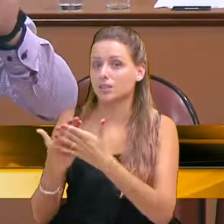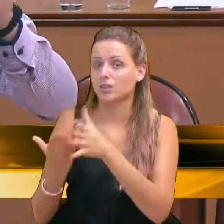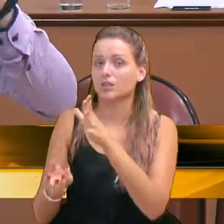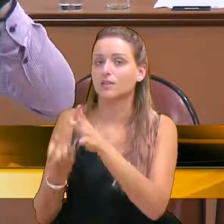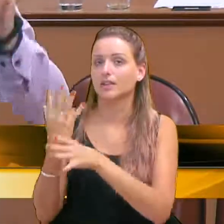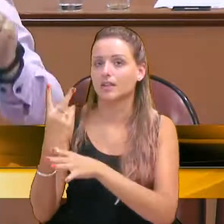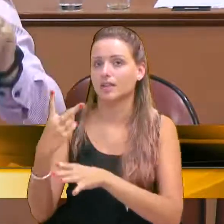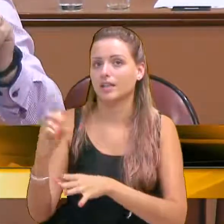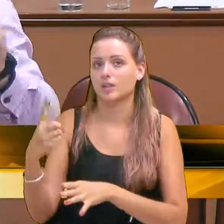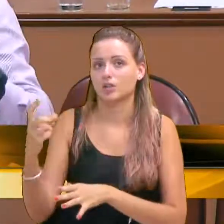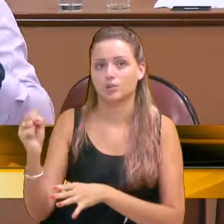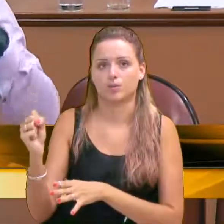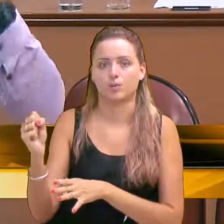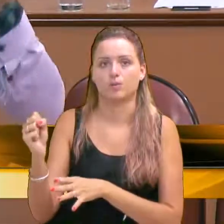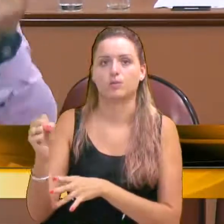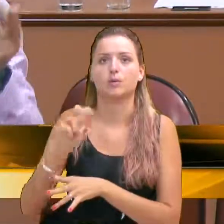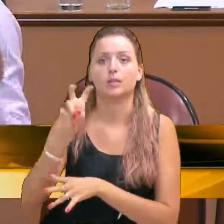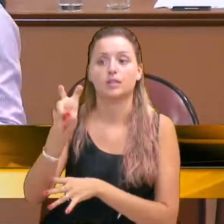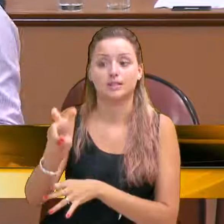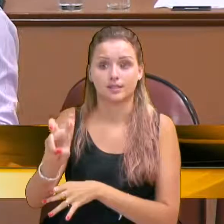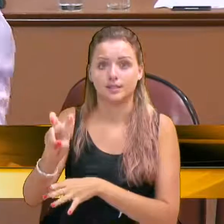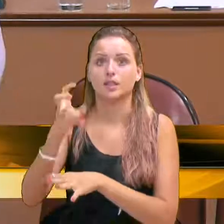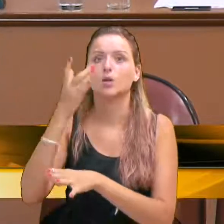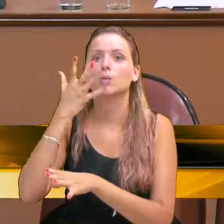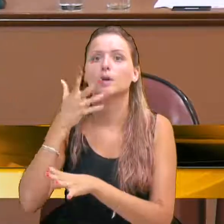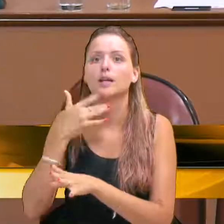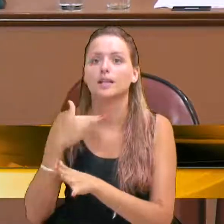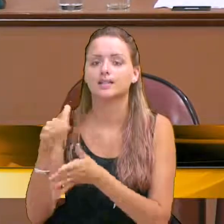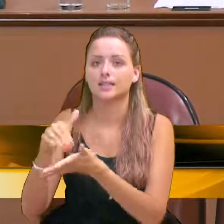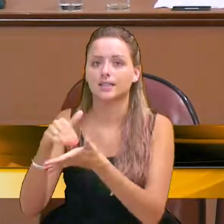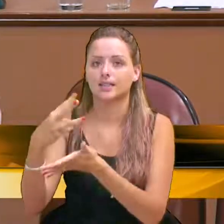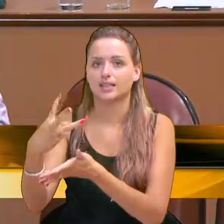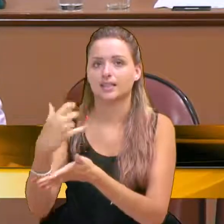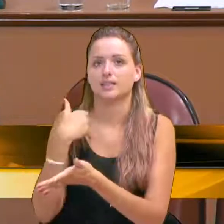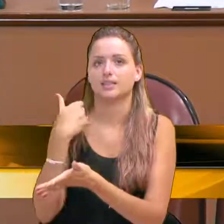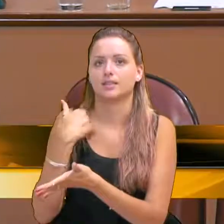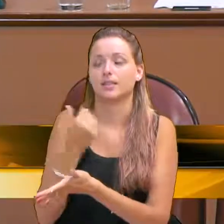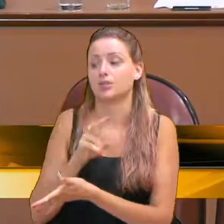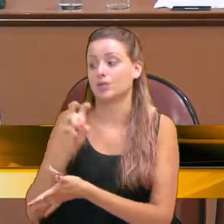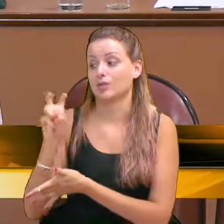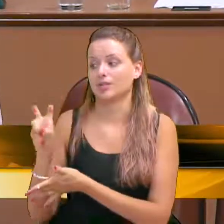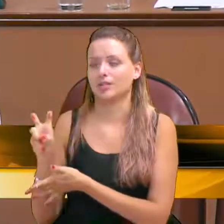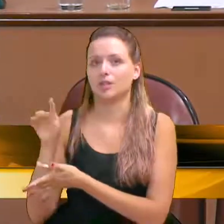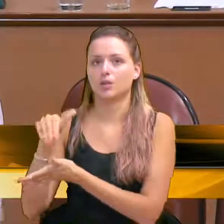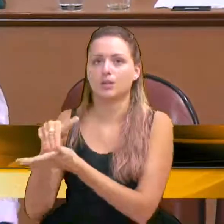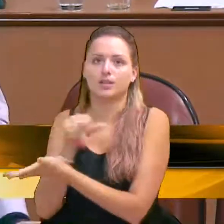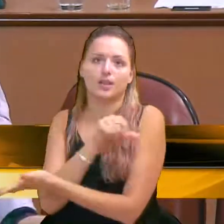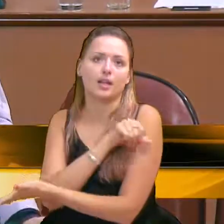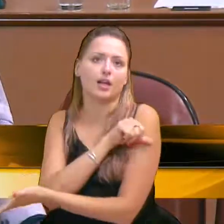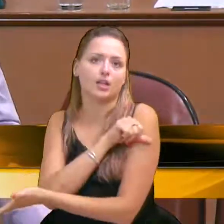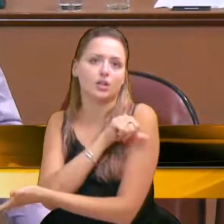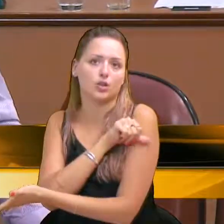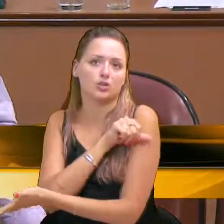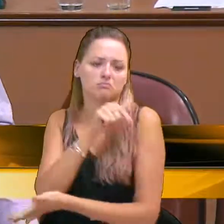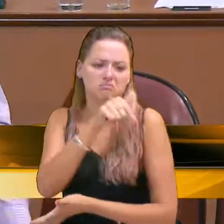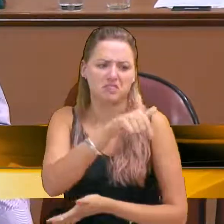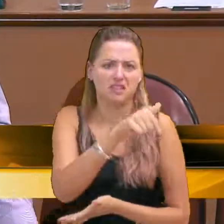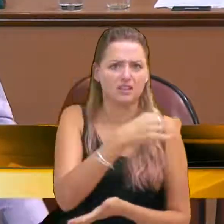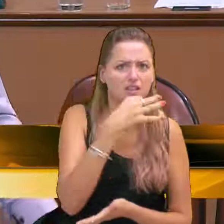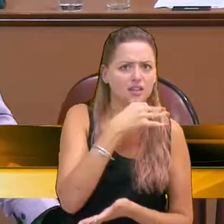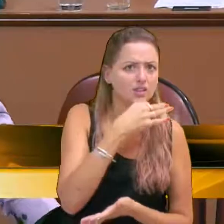2018, 5 para crianças até 3 anos e 5 até a 9ª série. E nós, quantas vamos